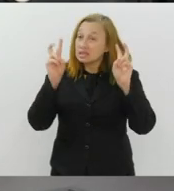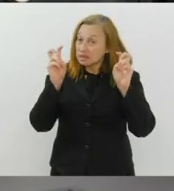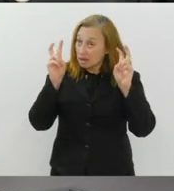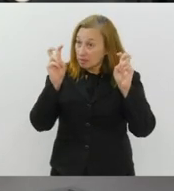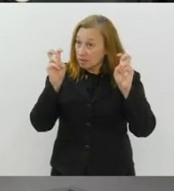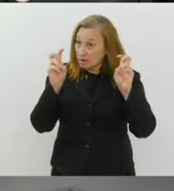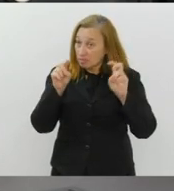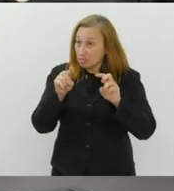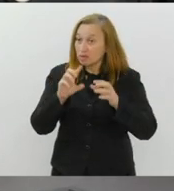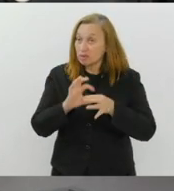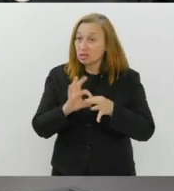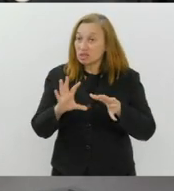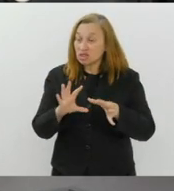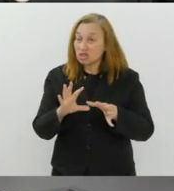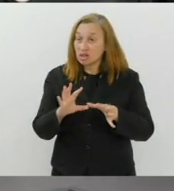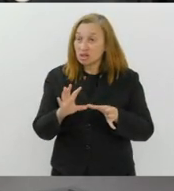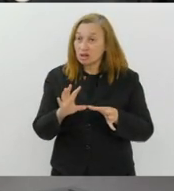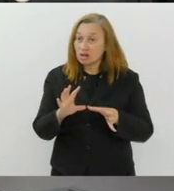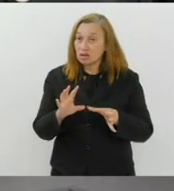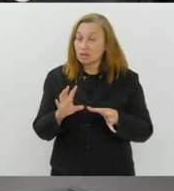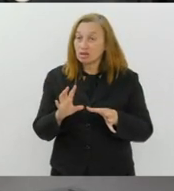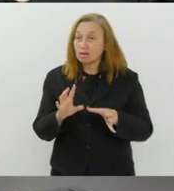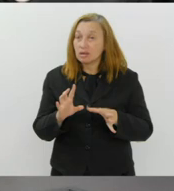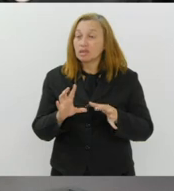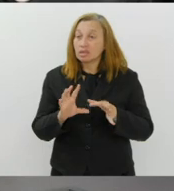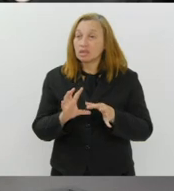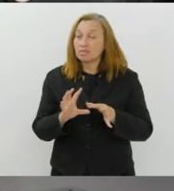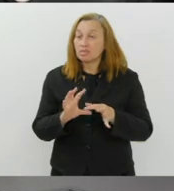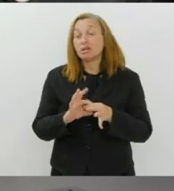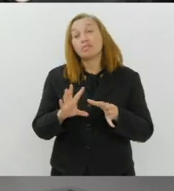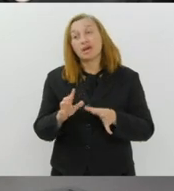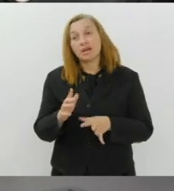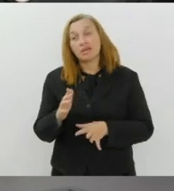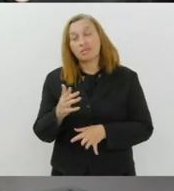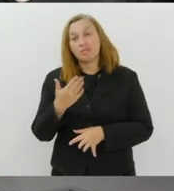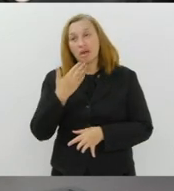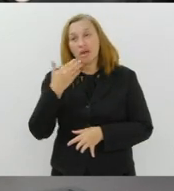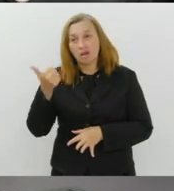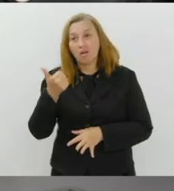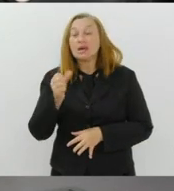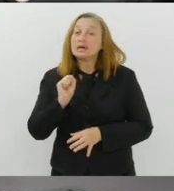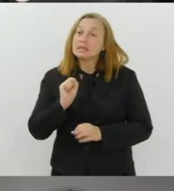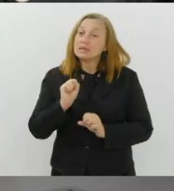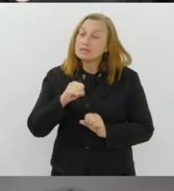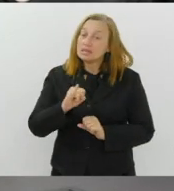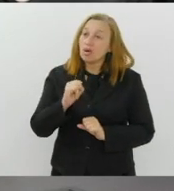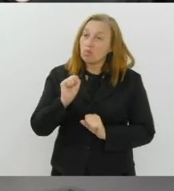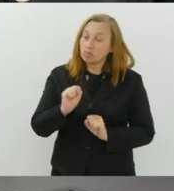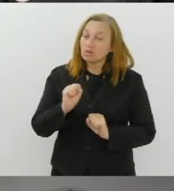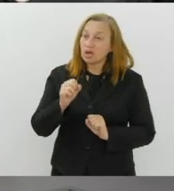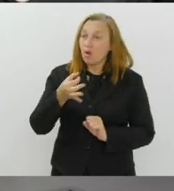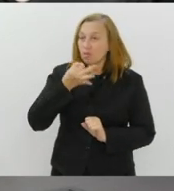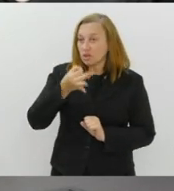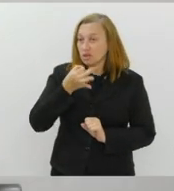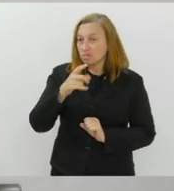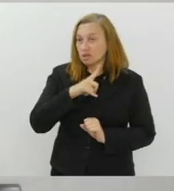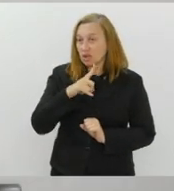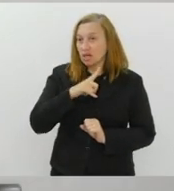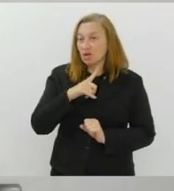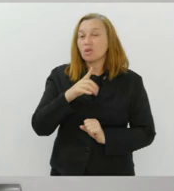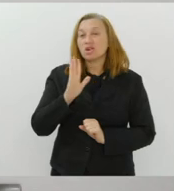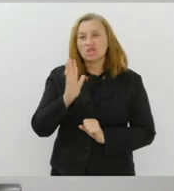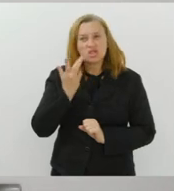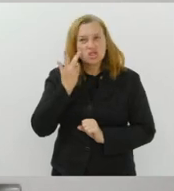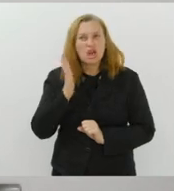deixar como para que a gente delibere de outra forma. Se eu puder melhor dar uma opinião, eu acho que o que a gente